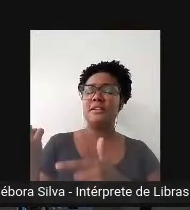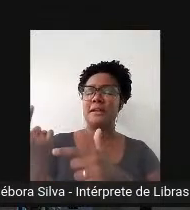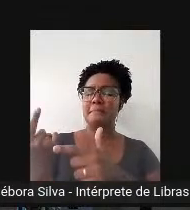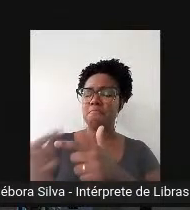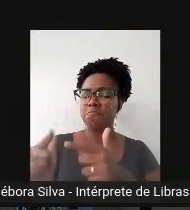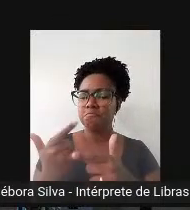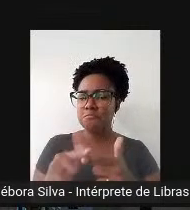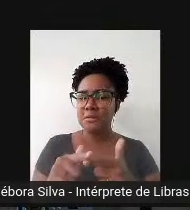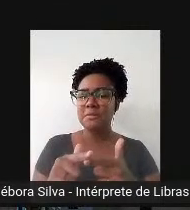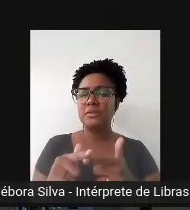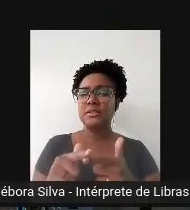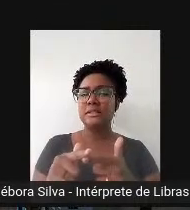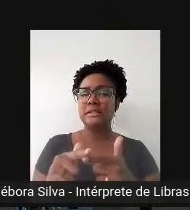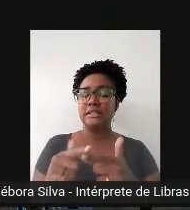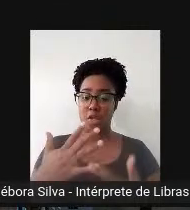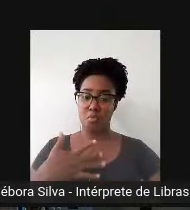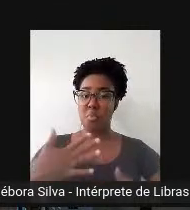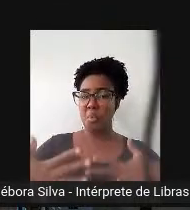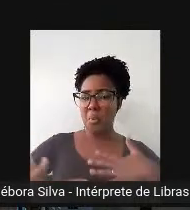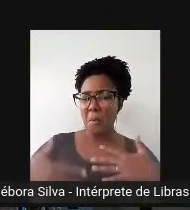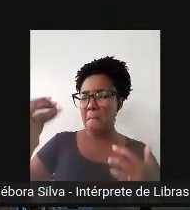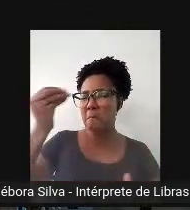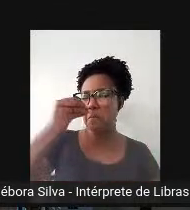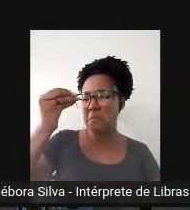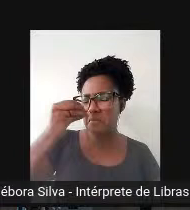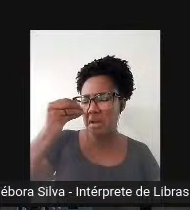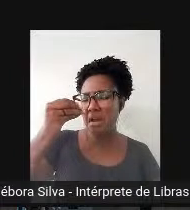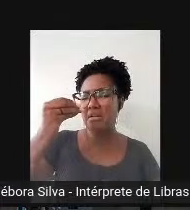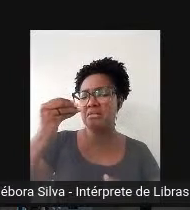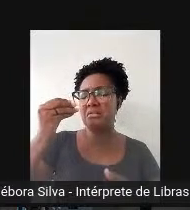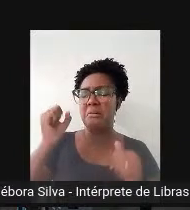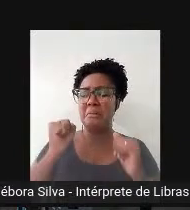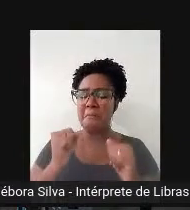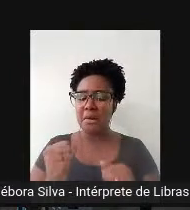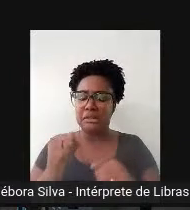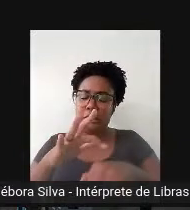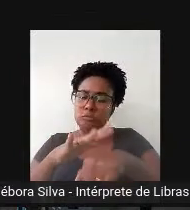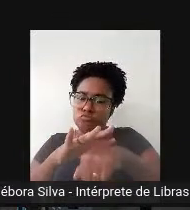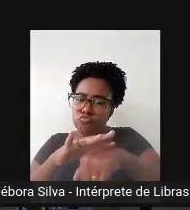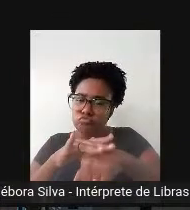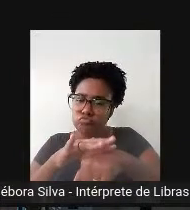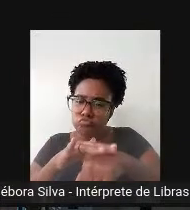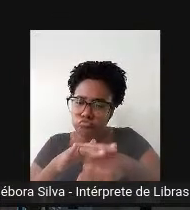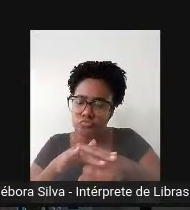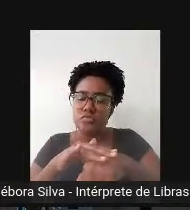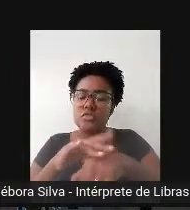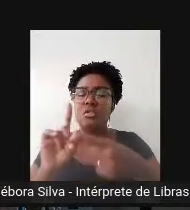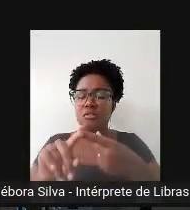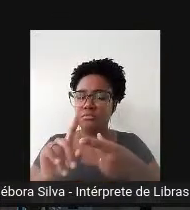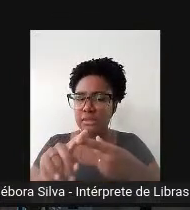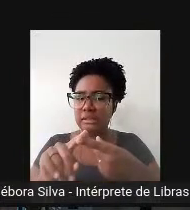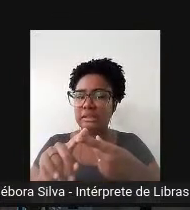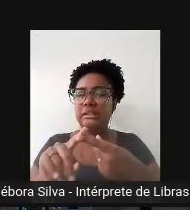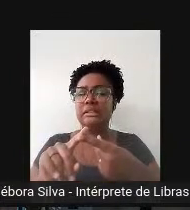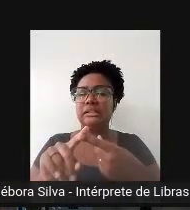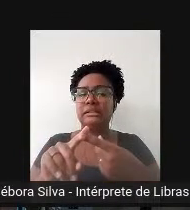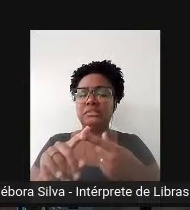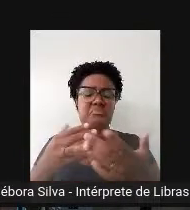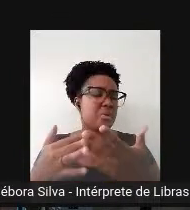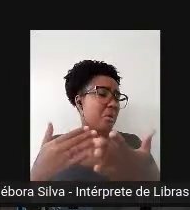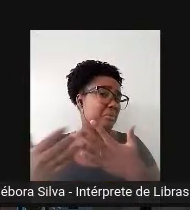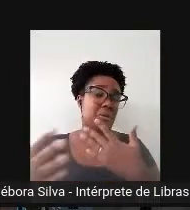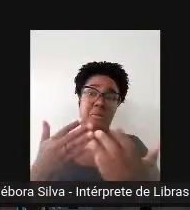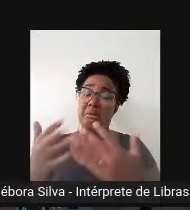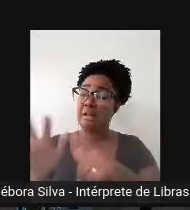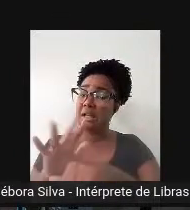baixa resistência a doenças. Elas podem morrer de infecções respiratórias, infecções diarreicas, ou qualquer outro tipo de doença, muito